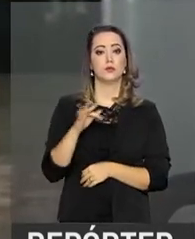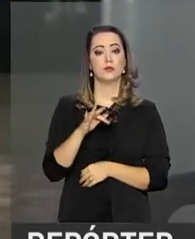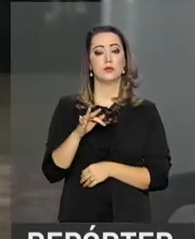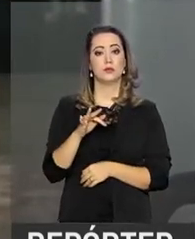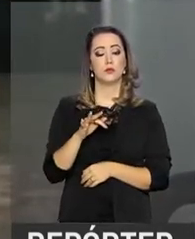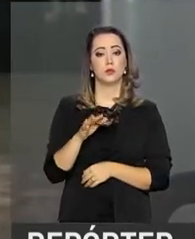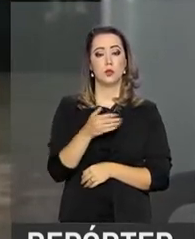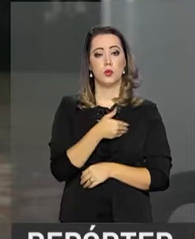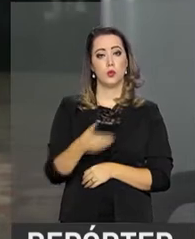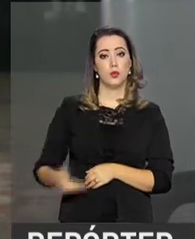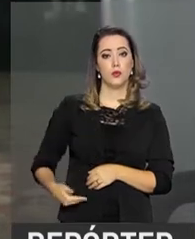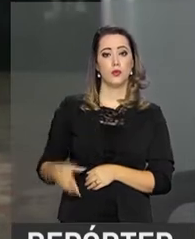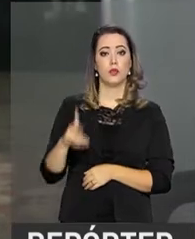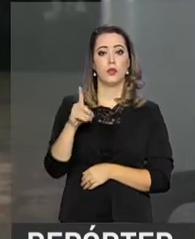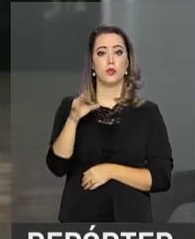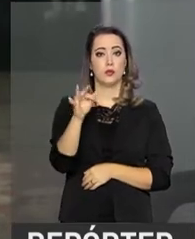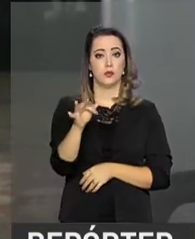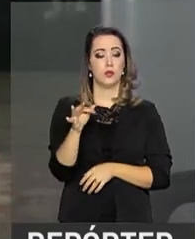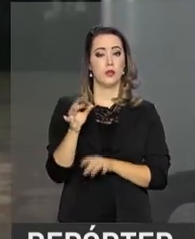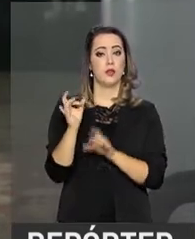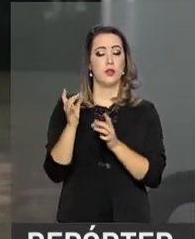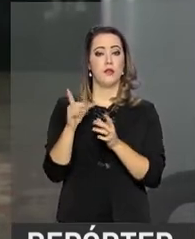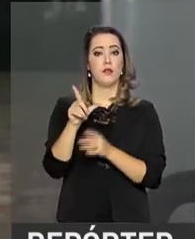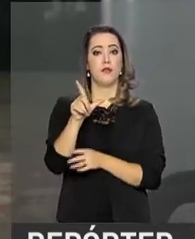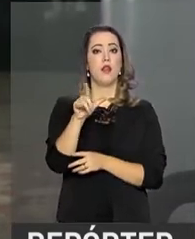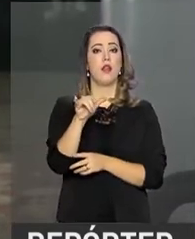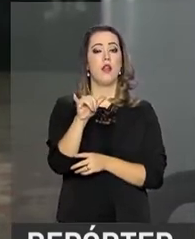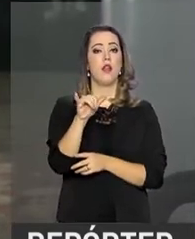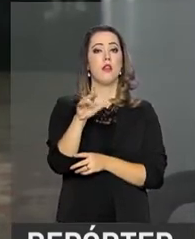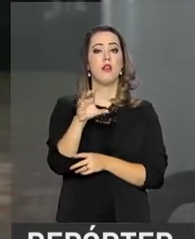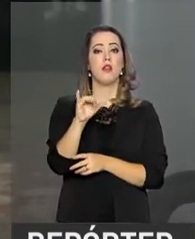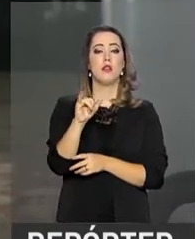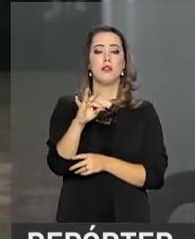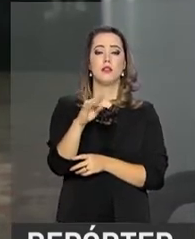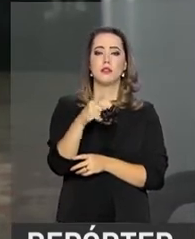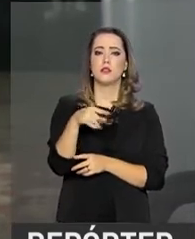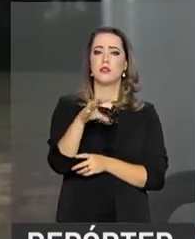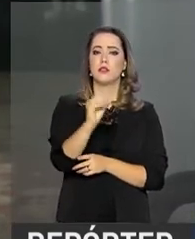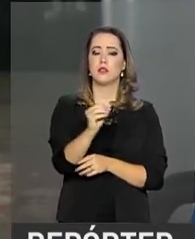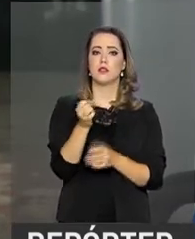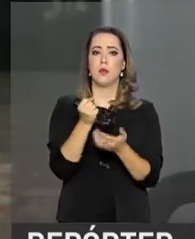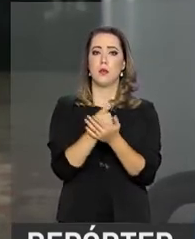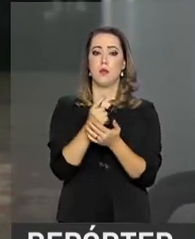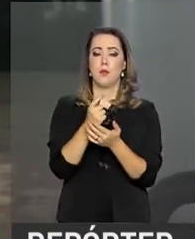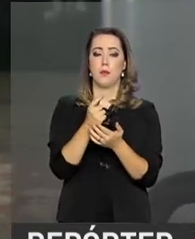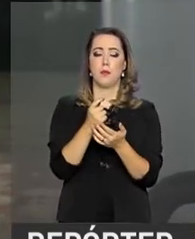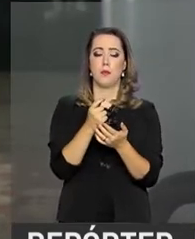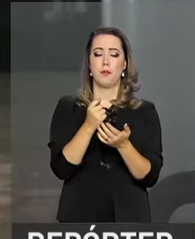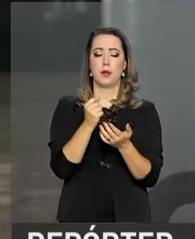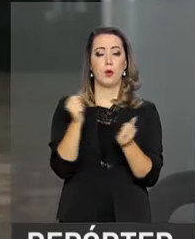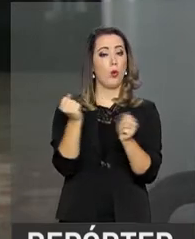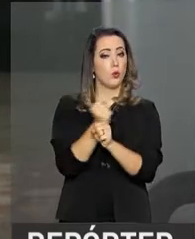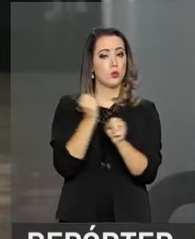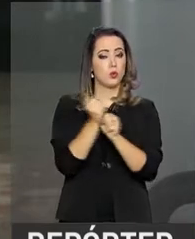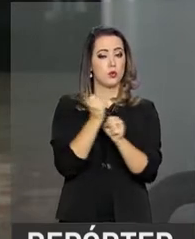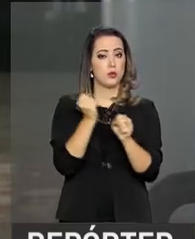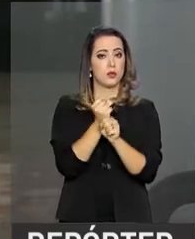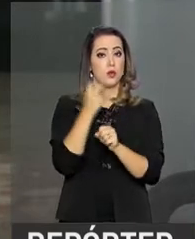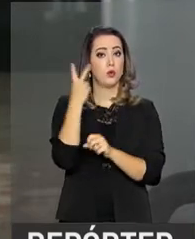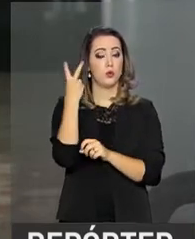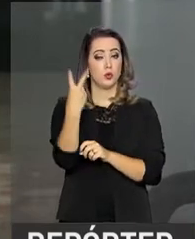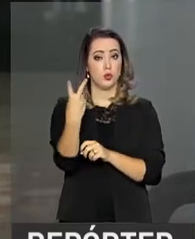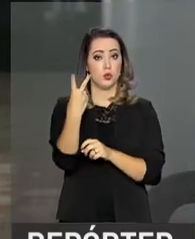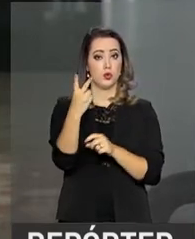a licitar obras é para a construção de mais duas estações e um viaduto no valor de